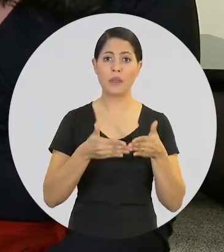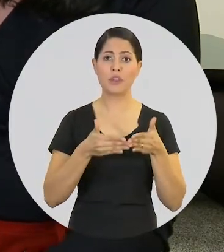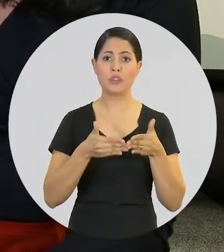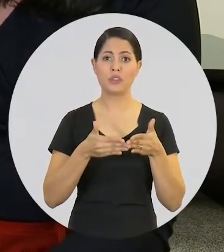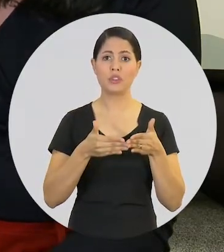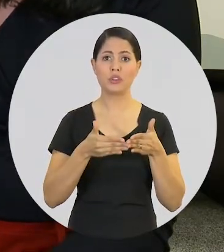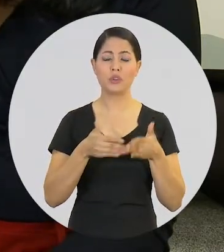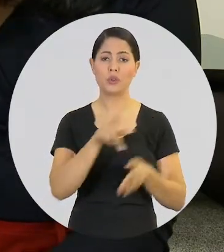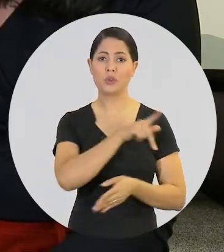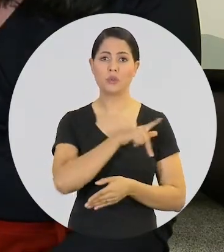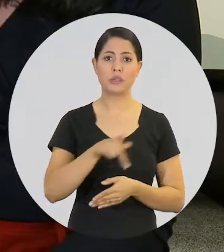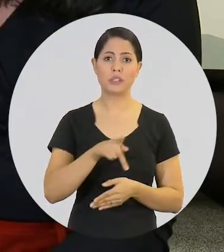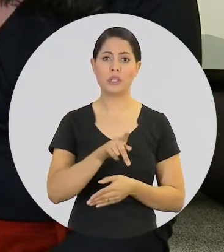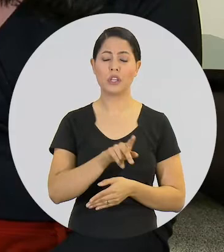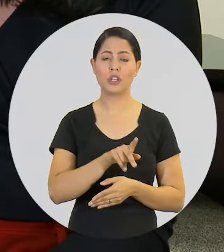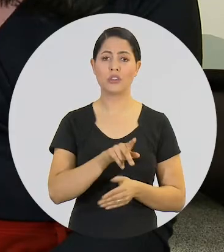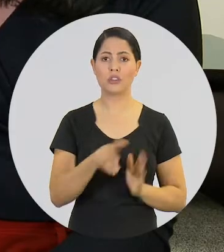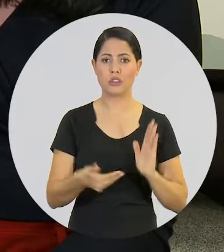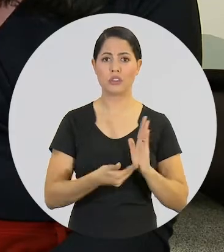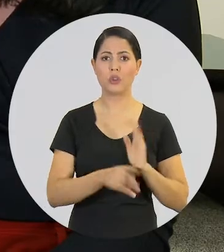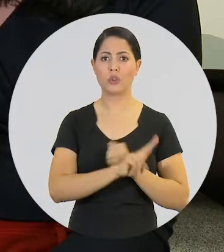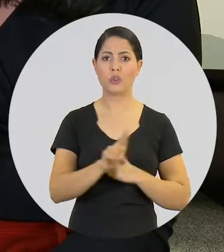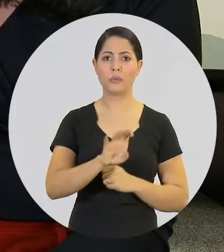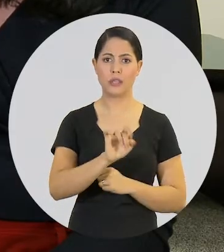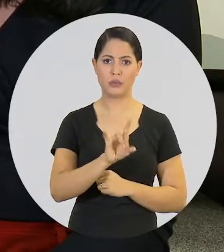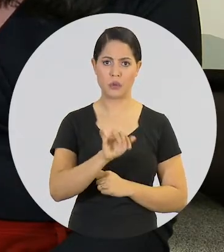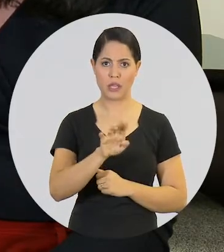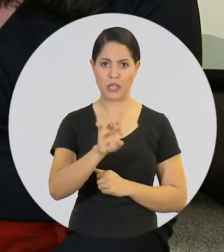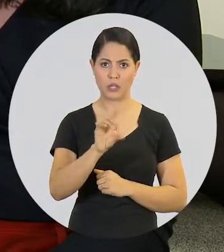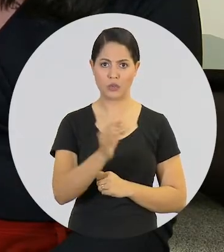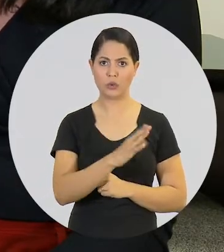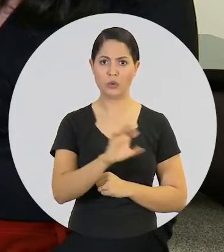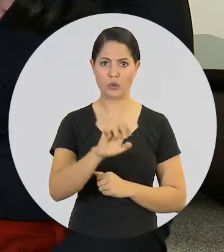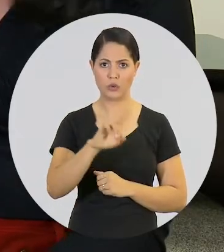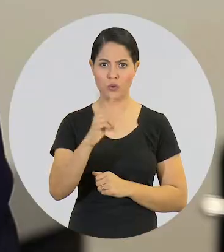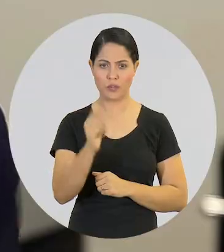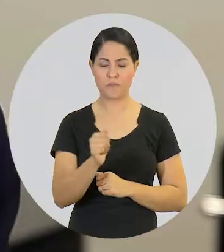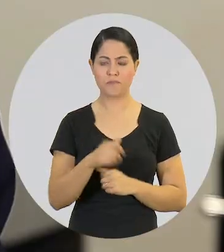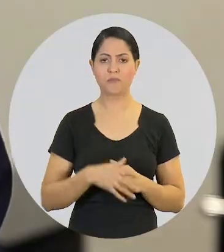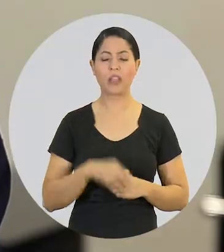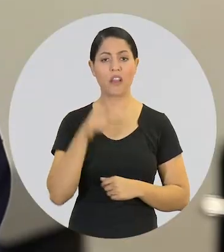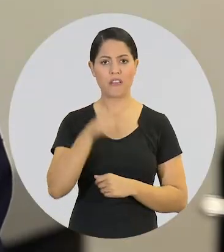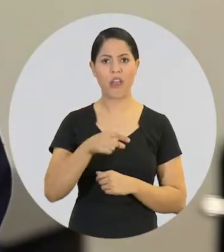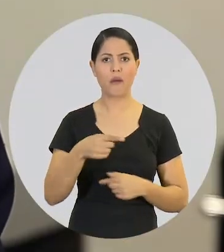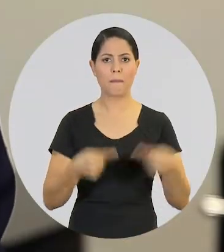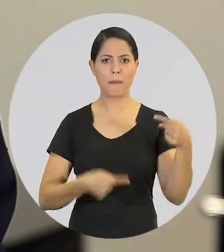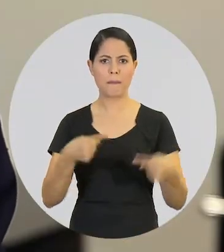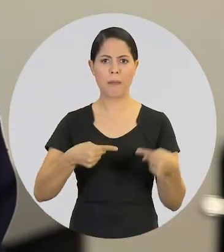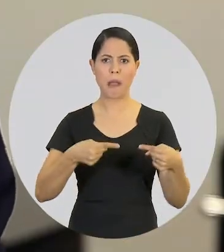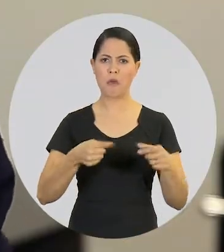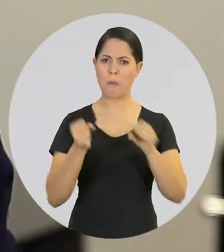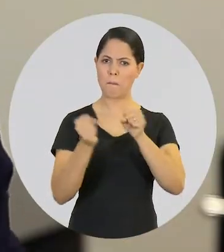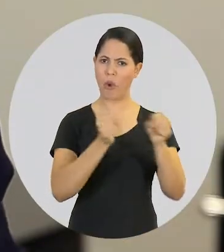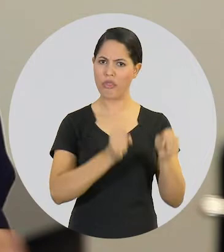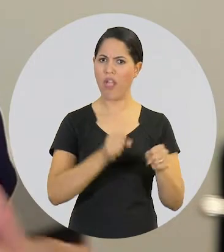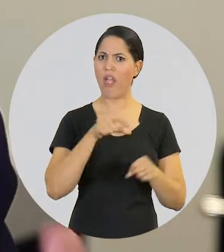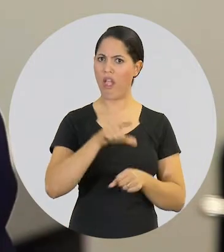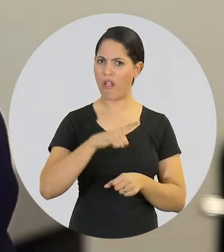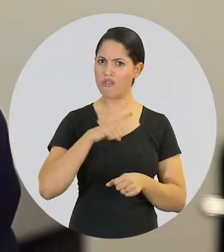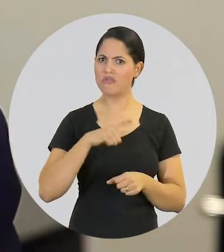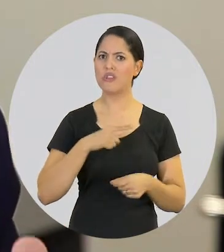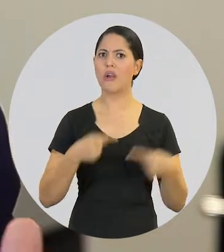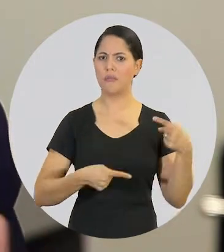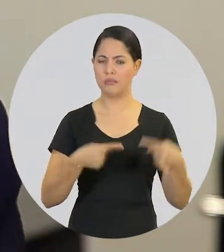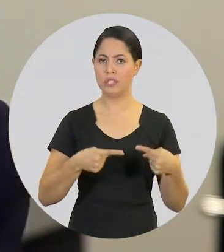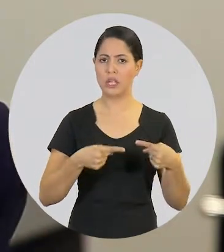exatamente do pedido de afastamento do então presidente da Câmara dos Deputados, Eduardo Cunha. Naquele momento, Eduardo Cunha era o político mais poderoso